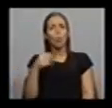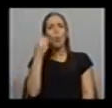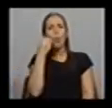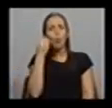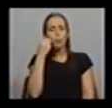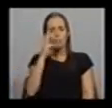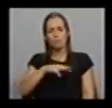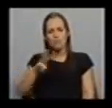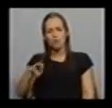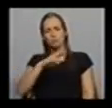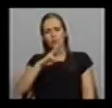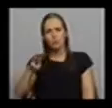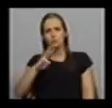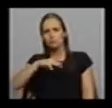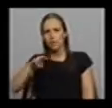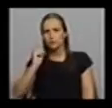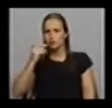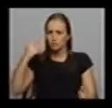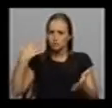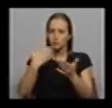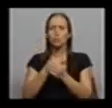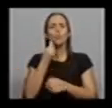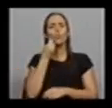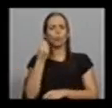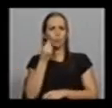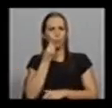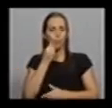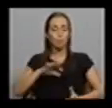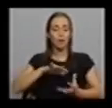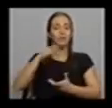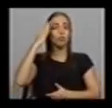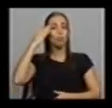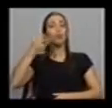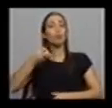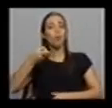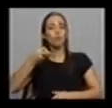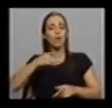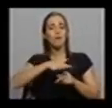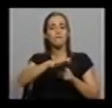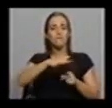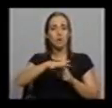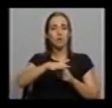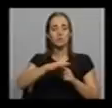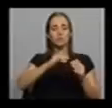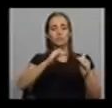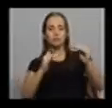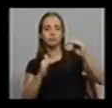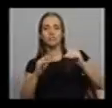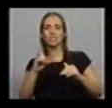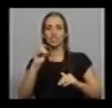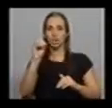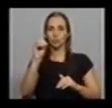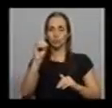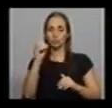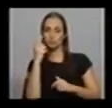de milhões de anos a existência do planeta 9 afetou precisamente esta inclinação de 6 graus. E o resultado é